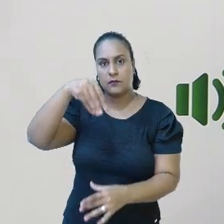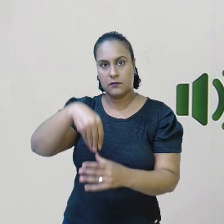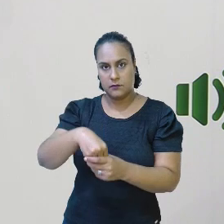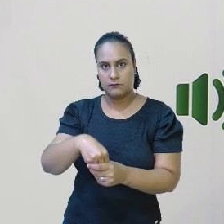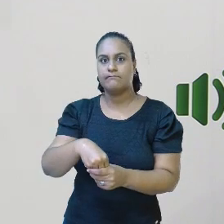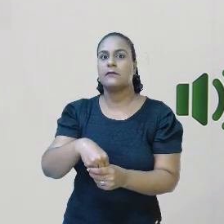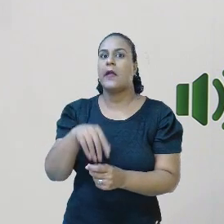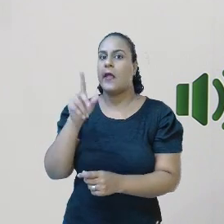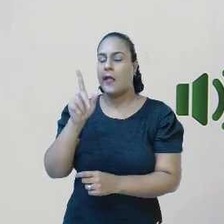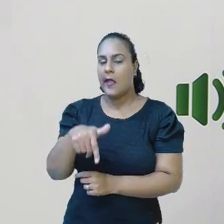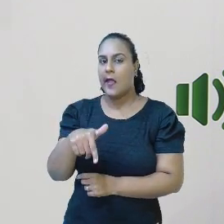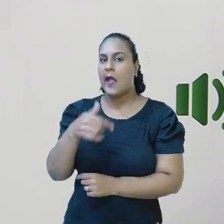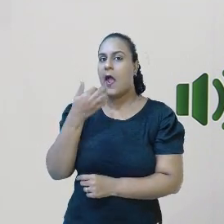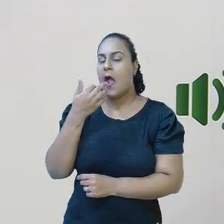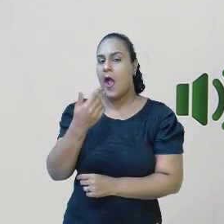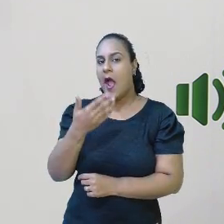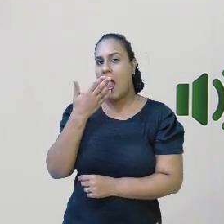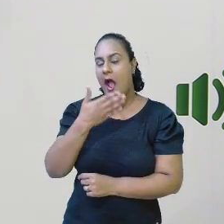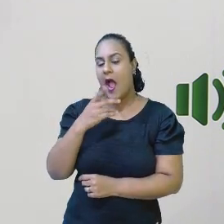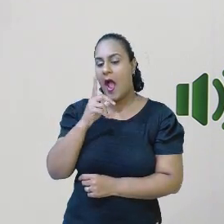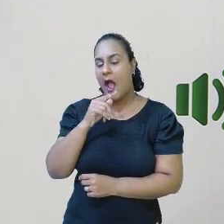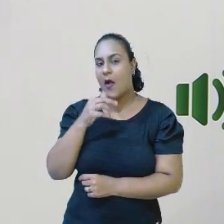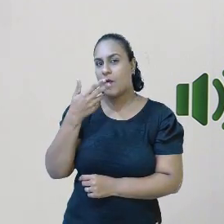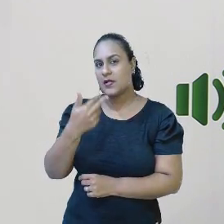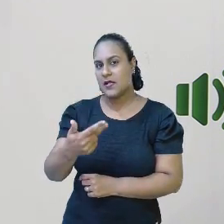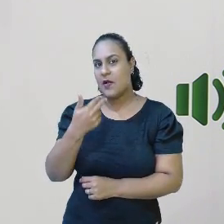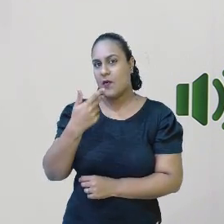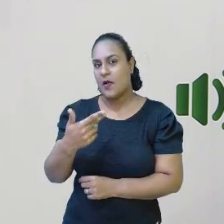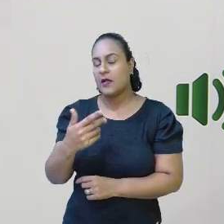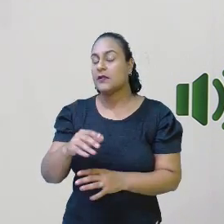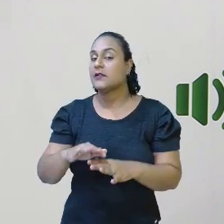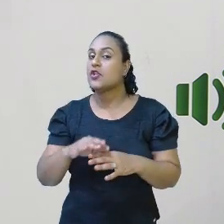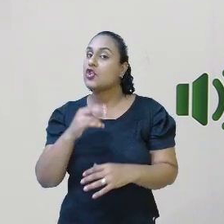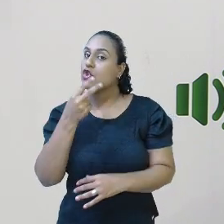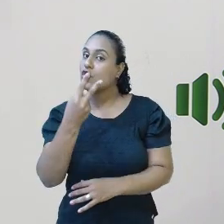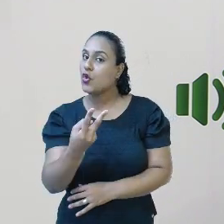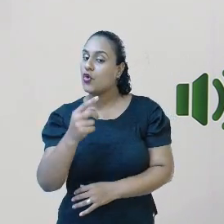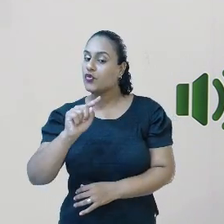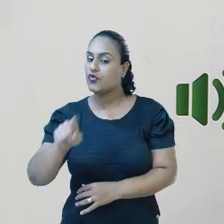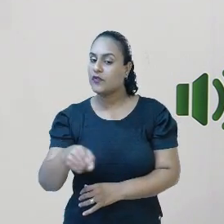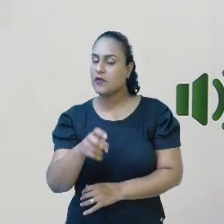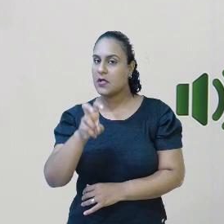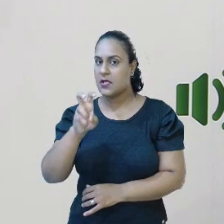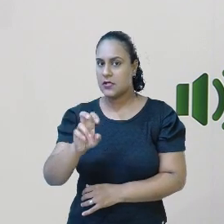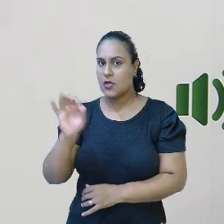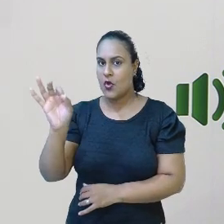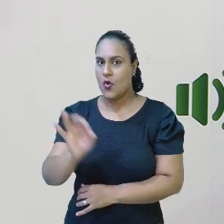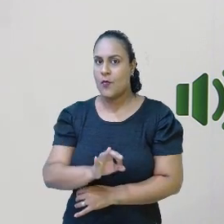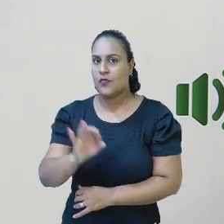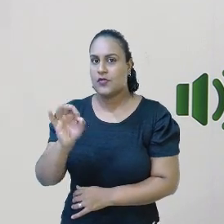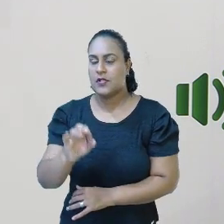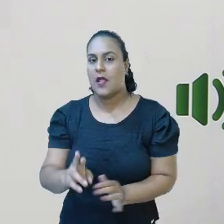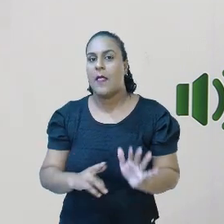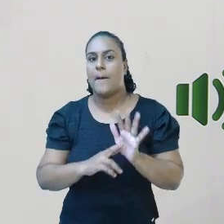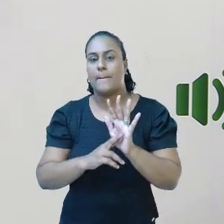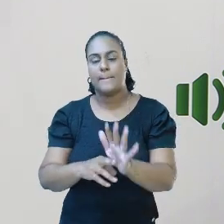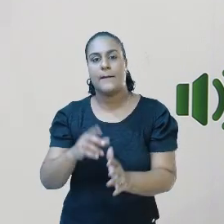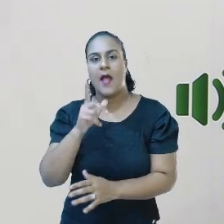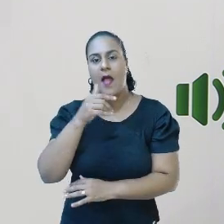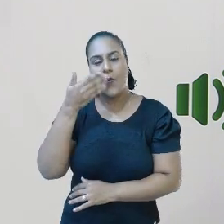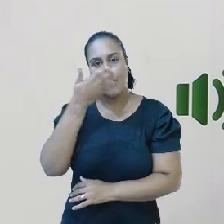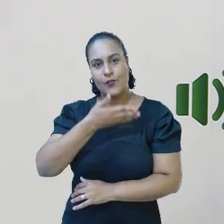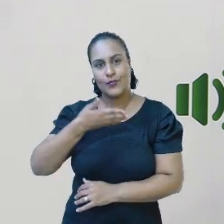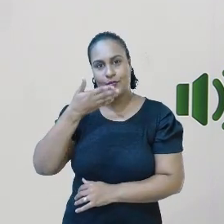dela é água salgada. E, portanto, apenas 2,5% representa a água doce. Então,